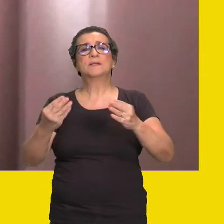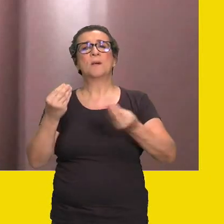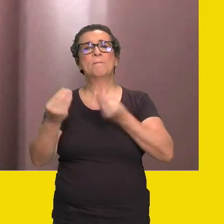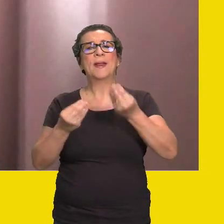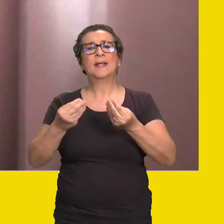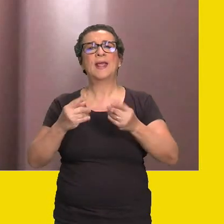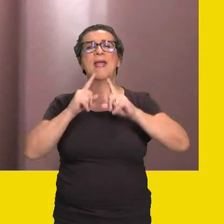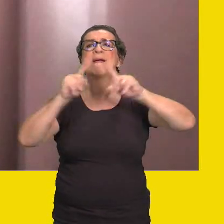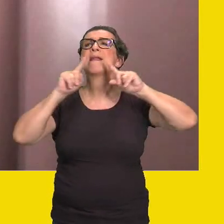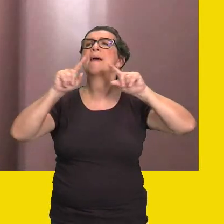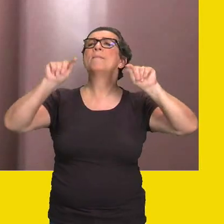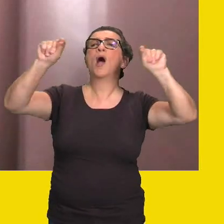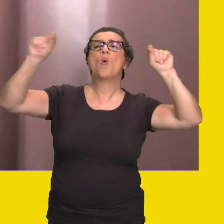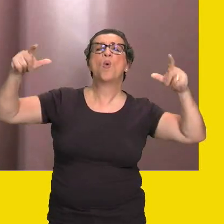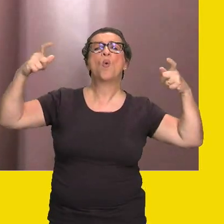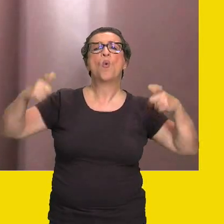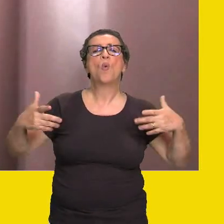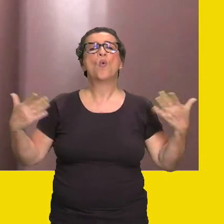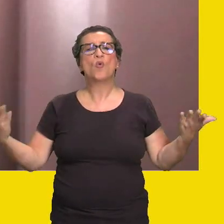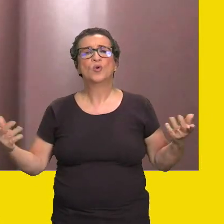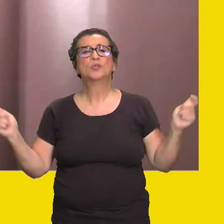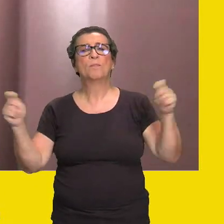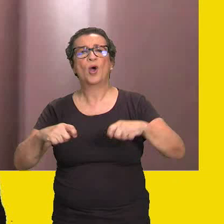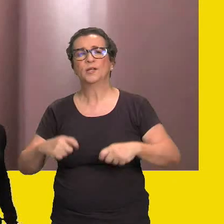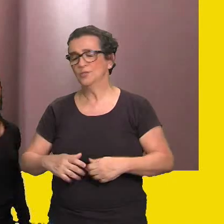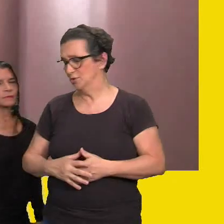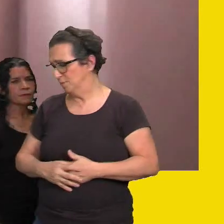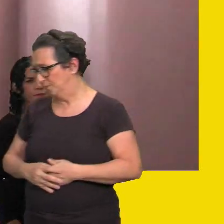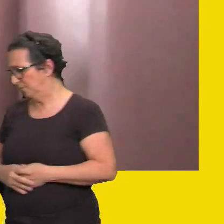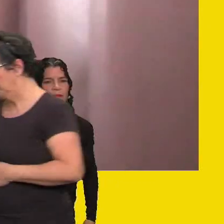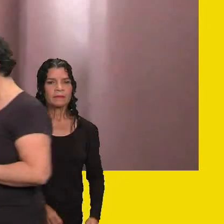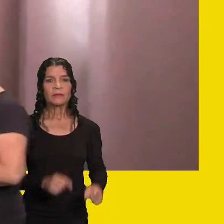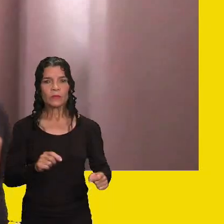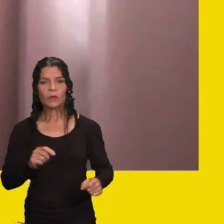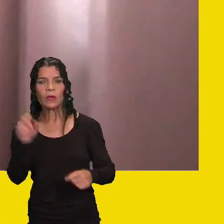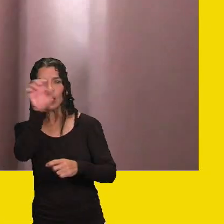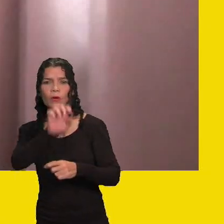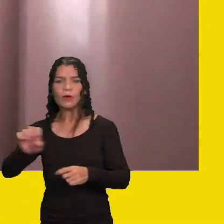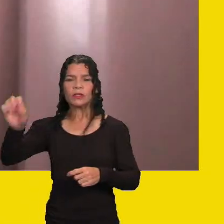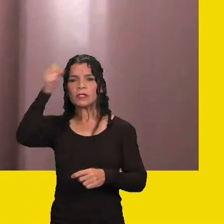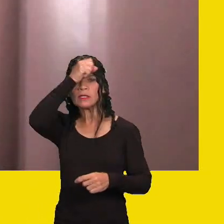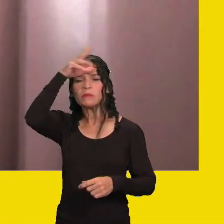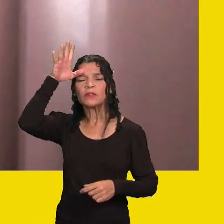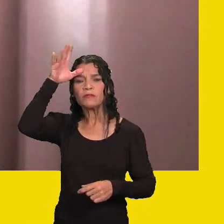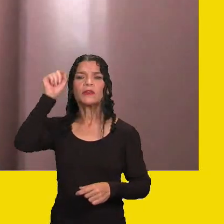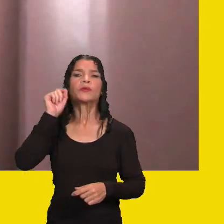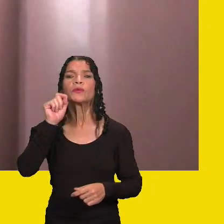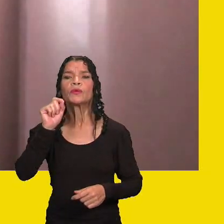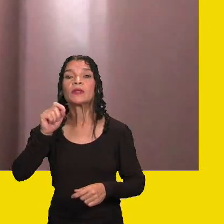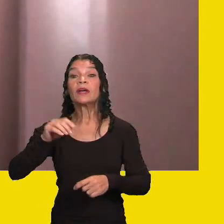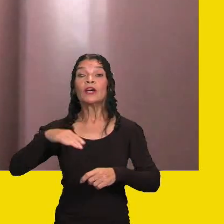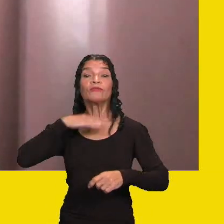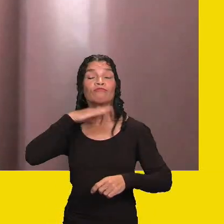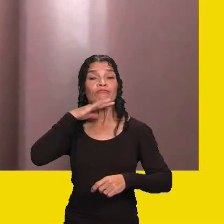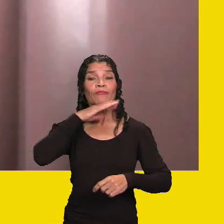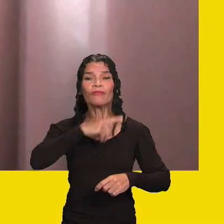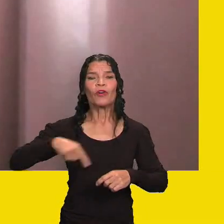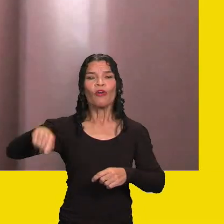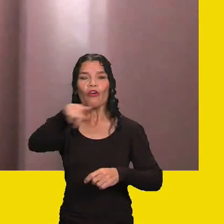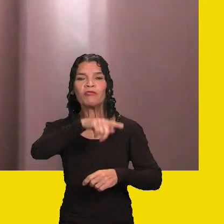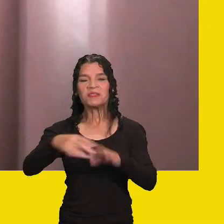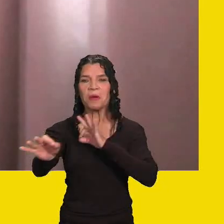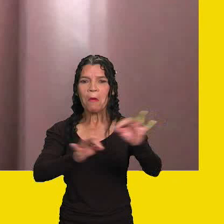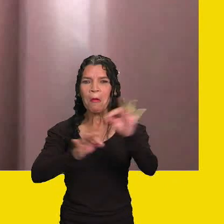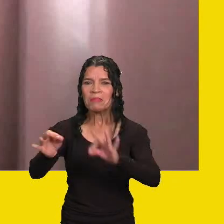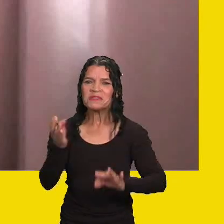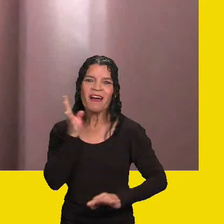pode reclamar, professora? Qual é o órgão que a gente reclama? É o Estado? É a Prefeitura? E assim, a gente foi conversando, foi um projeto